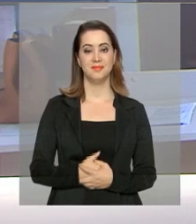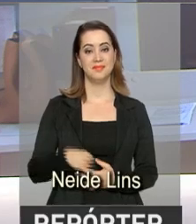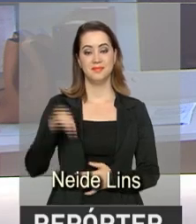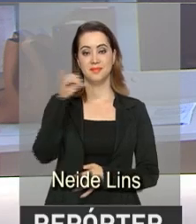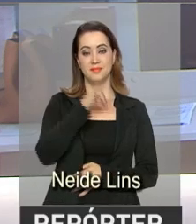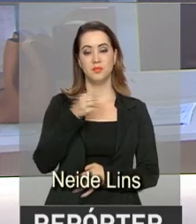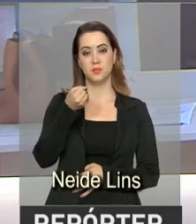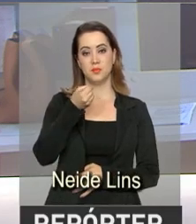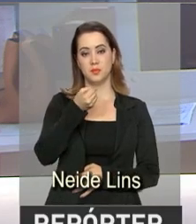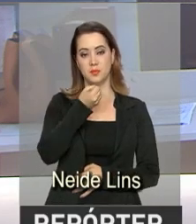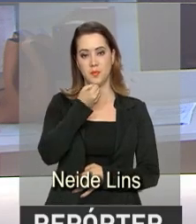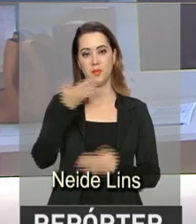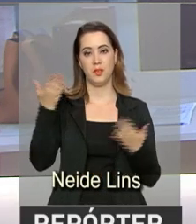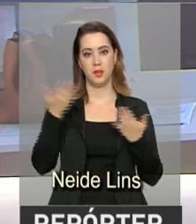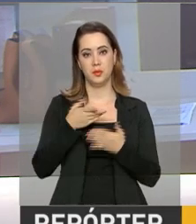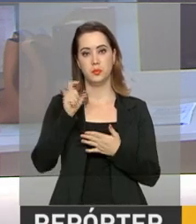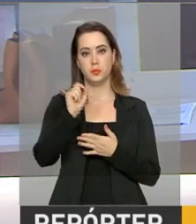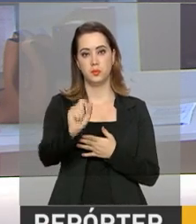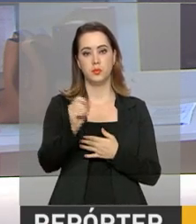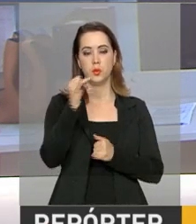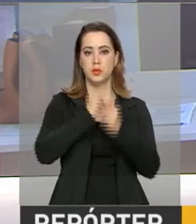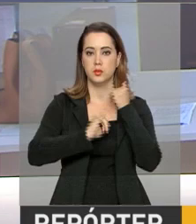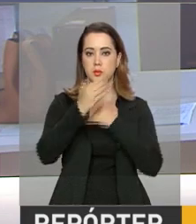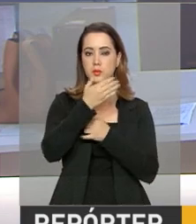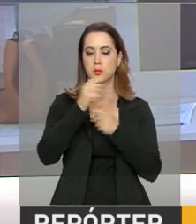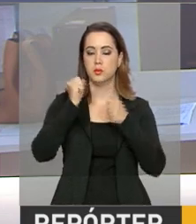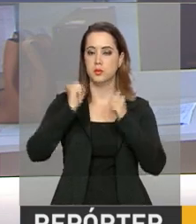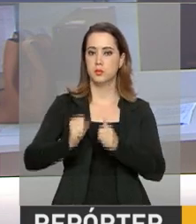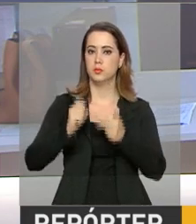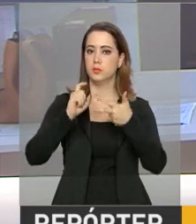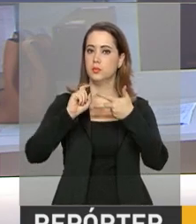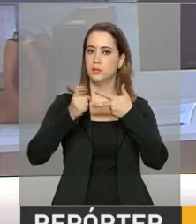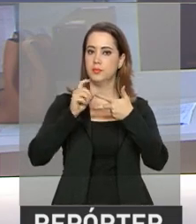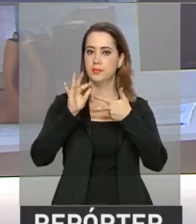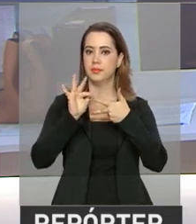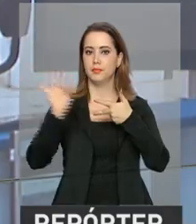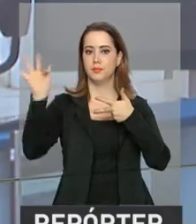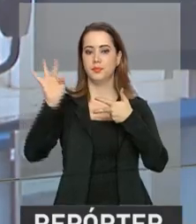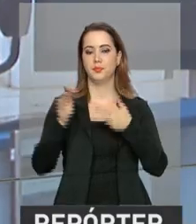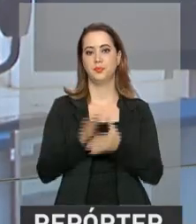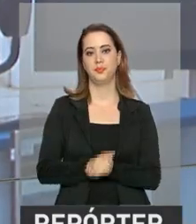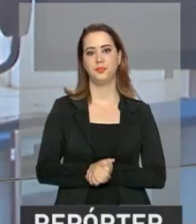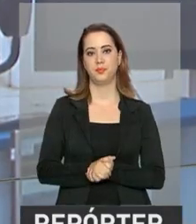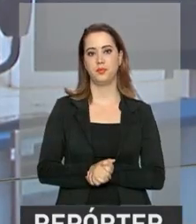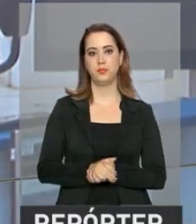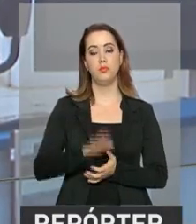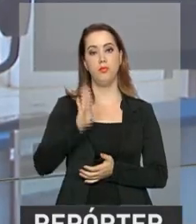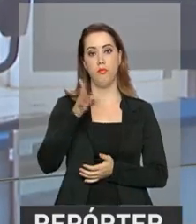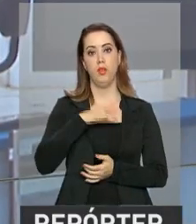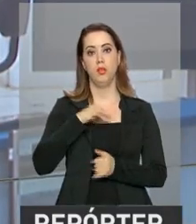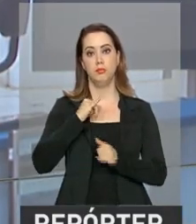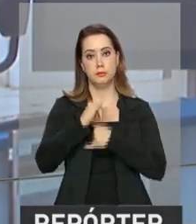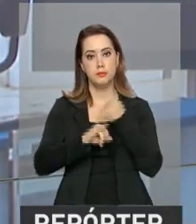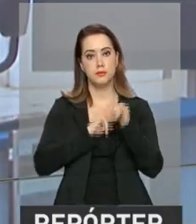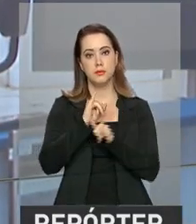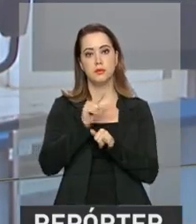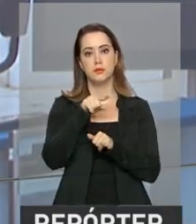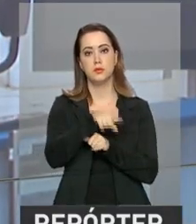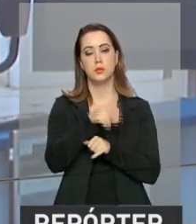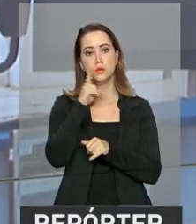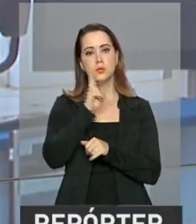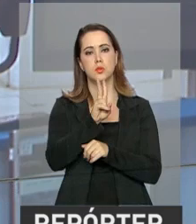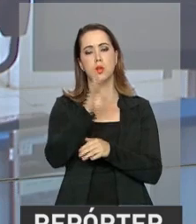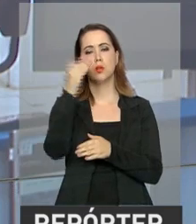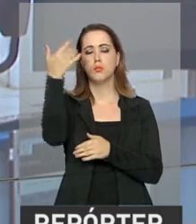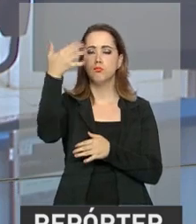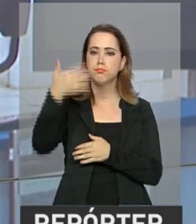Olá o repórter NBR Está no Ar com as informações do Poder Executivo Federal já está no site do Ministério do Trabalho a lista